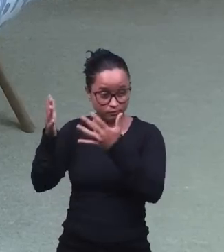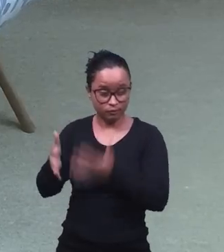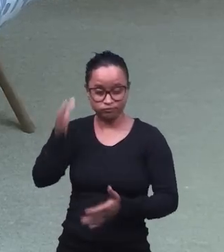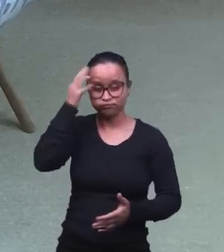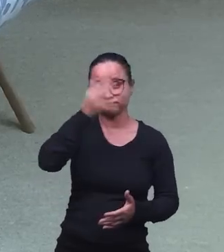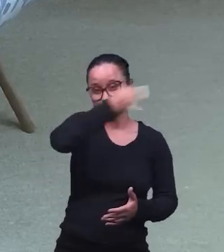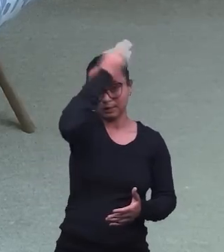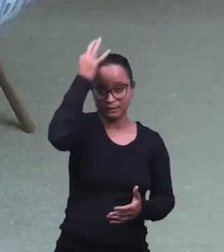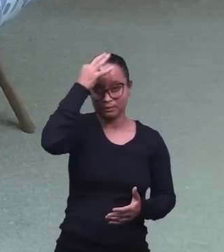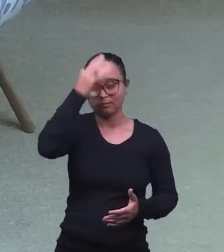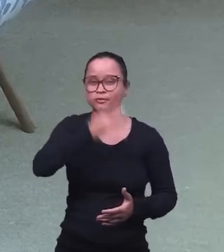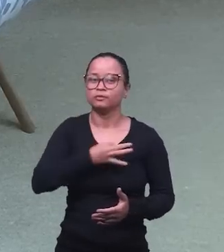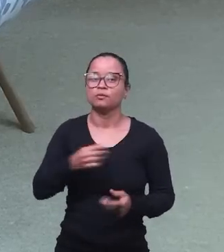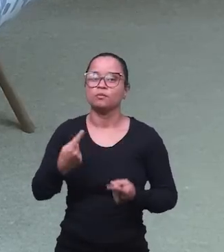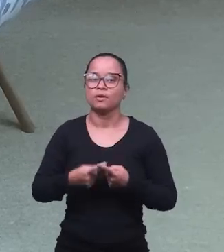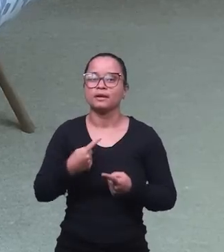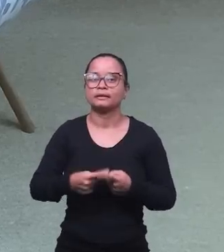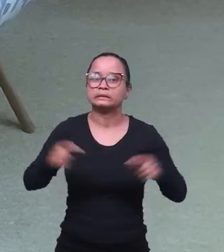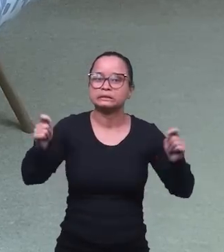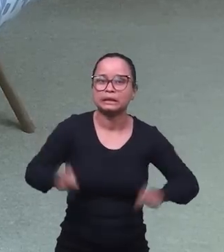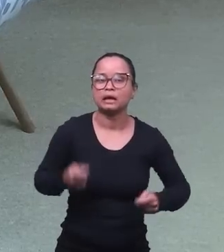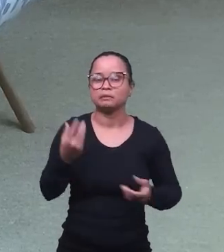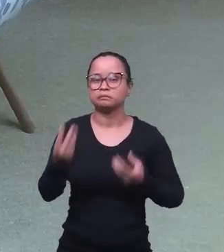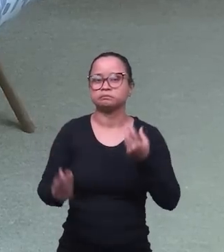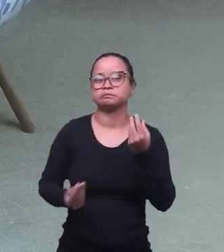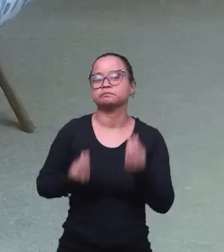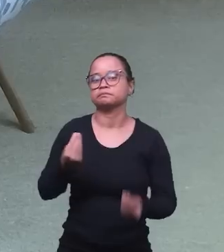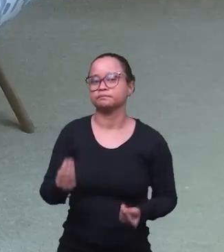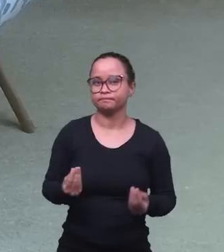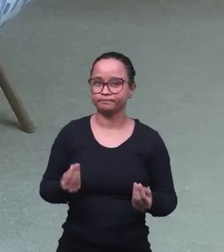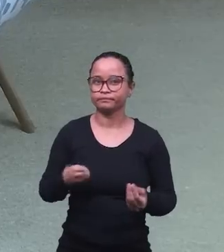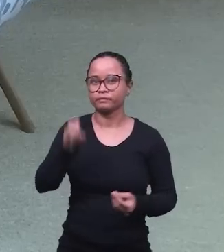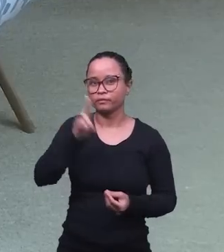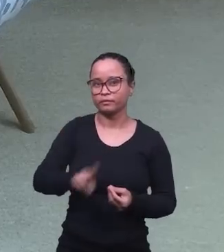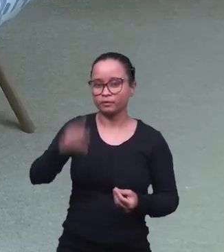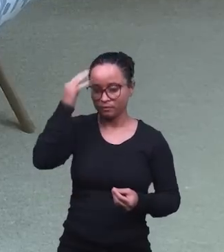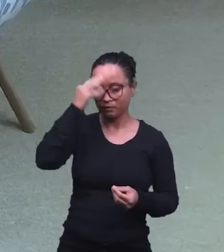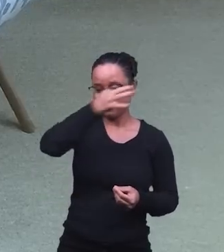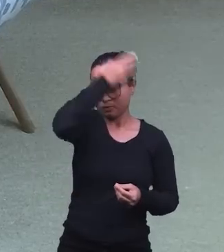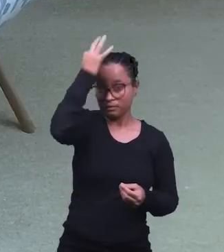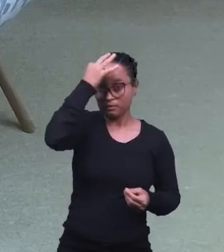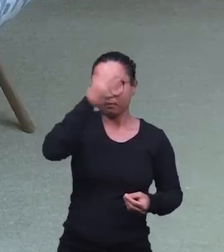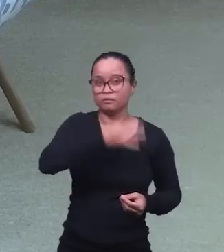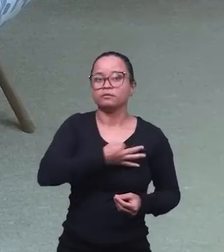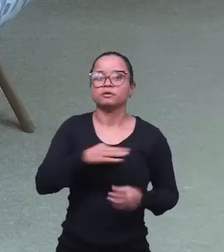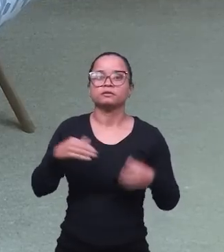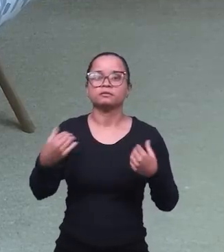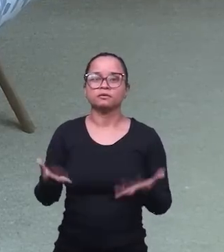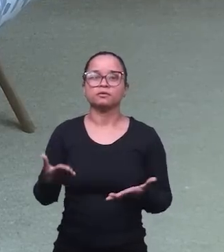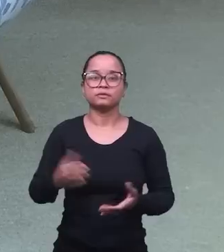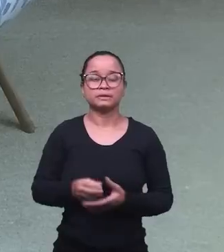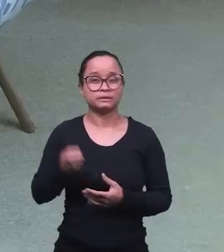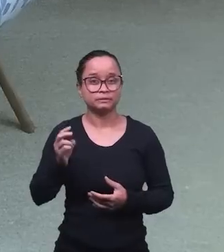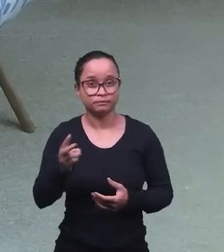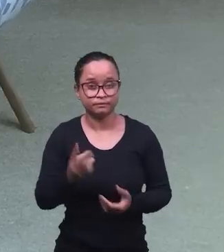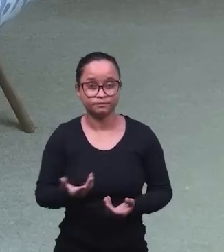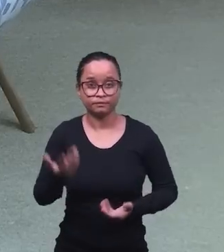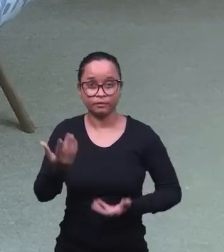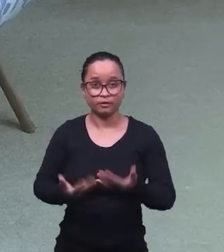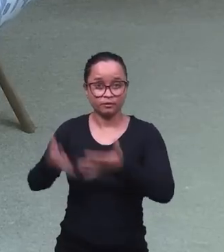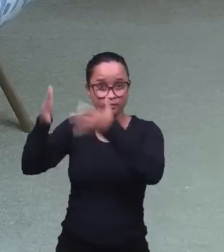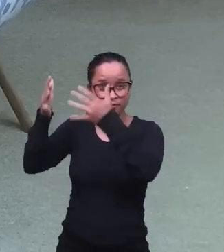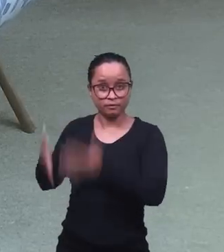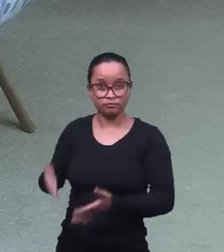Santo, porque isso só é possível através do batismo com o Espírito Santo. Ou seja, uma vez que a